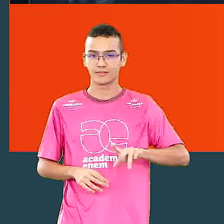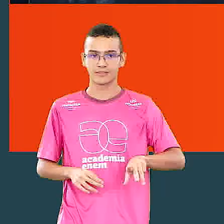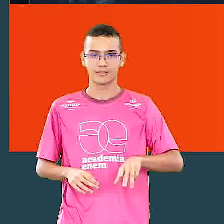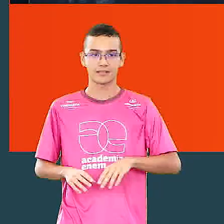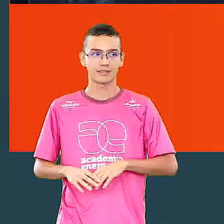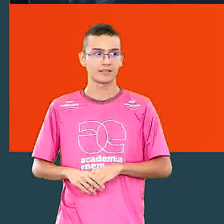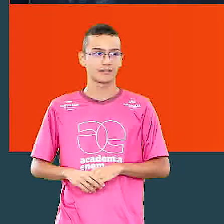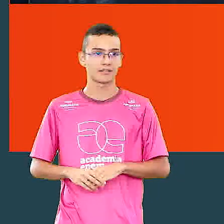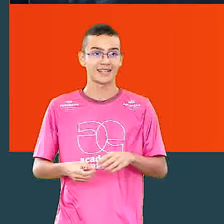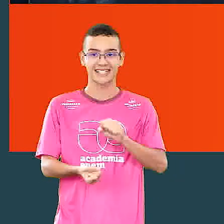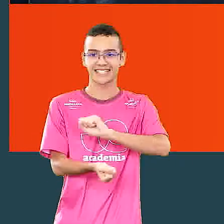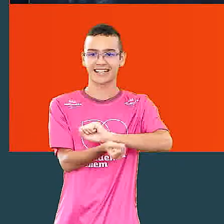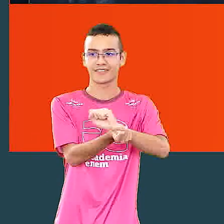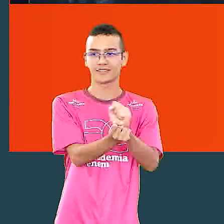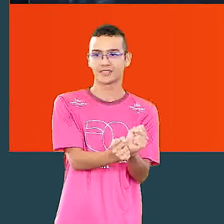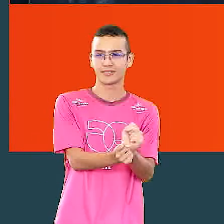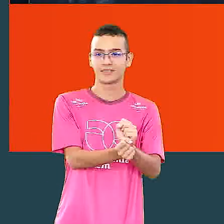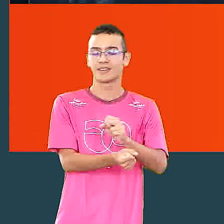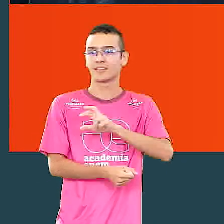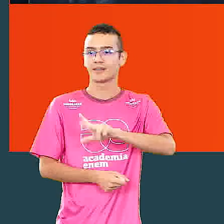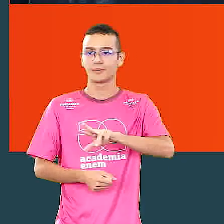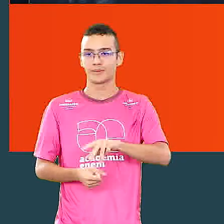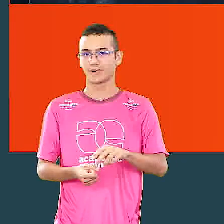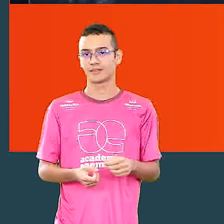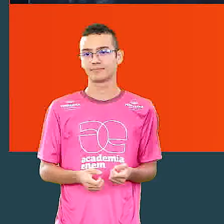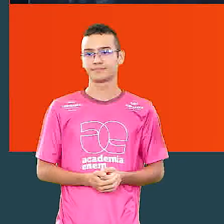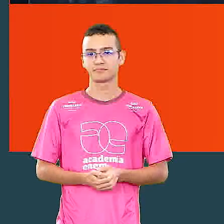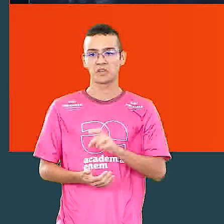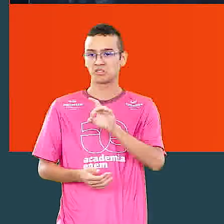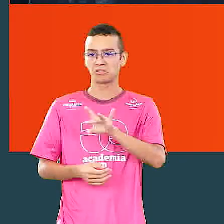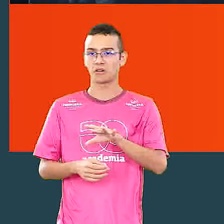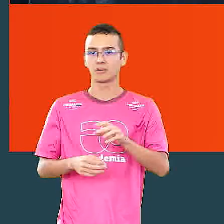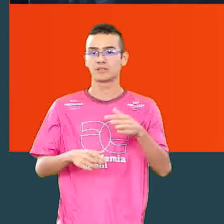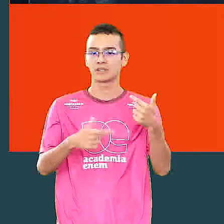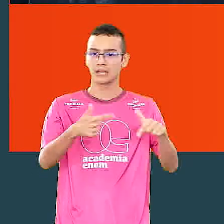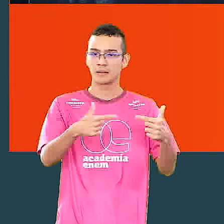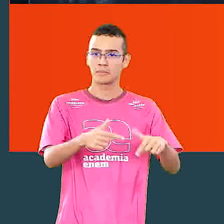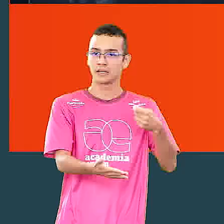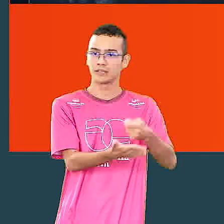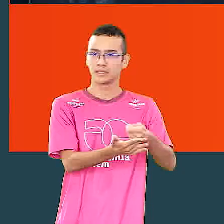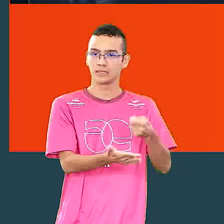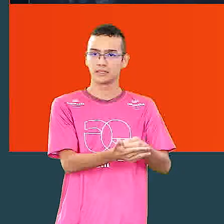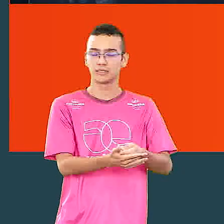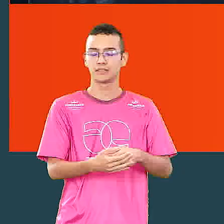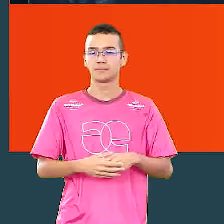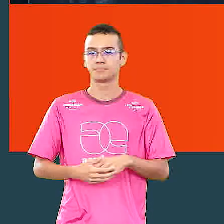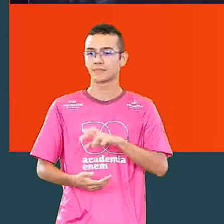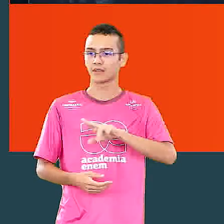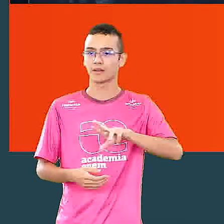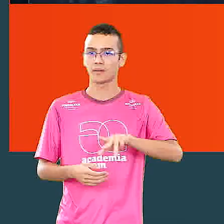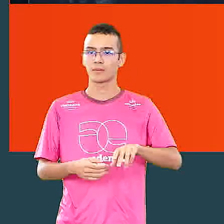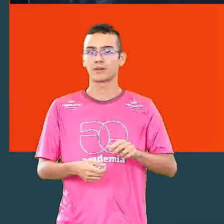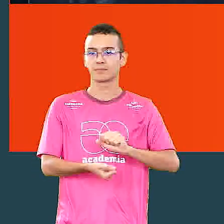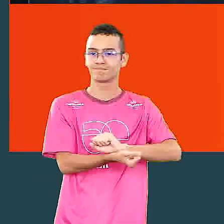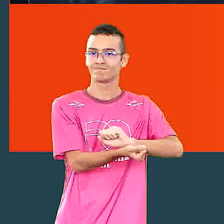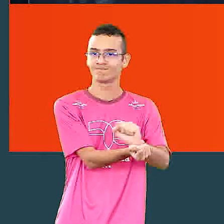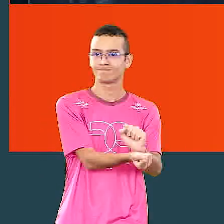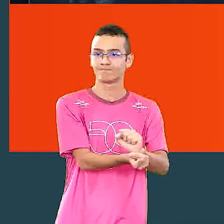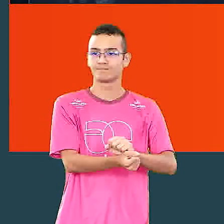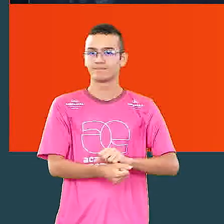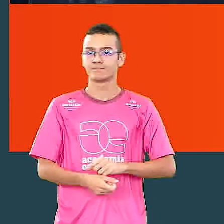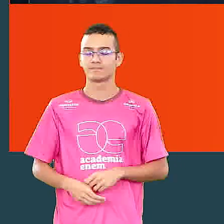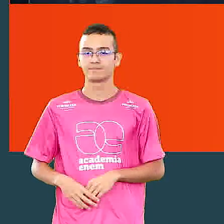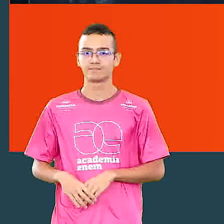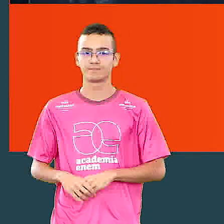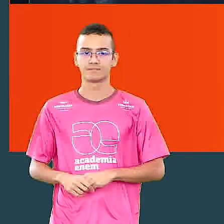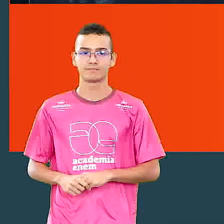mãe me obriga a limpar minhas coisas. Isso é tua obrigação, infeliz. Tu devia fazer mesmo sem reclamar e agradecer por estar fazendo. Tá